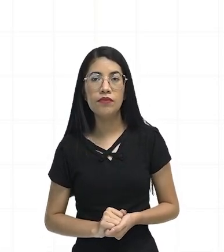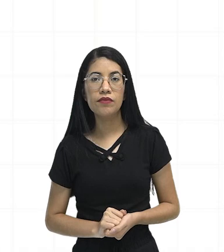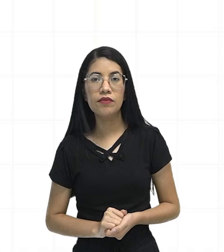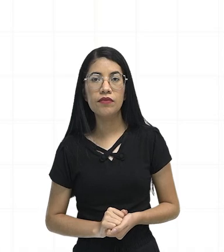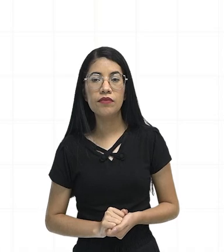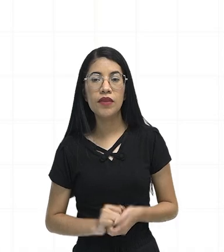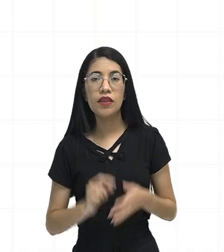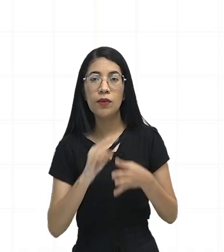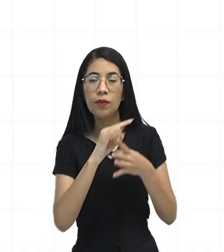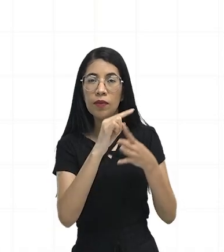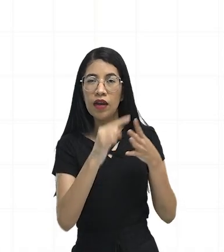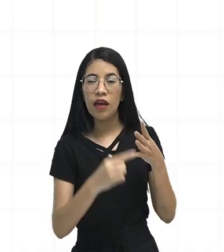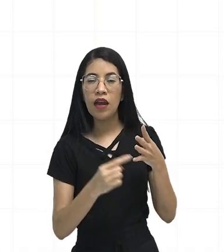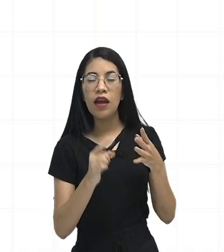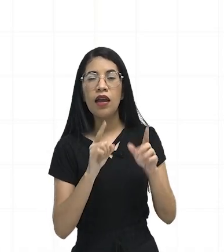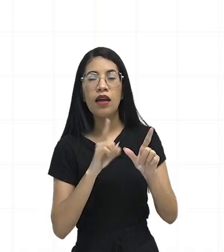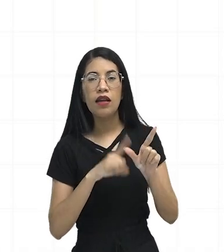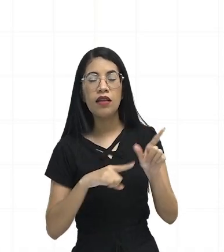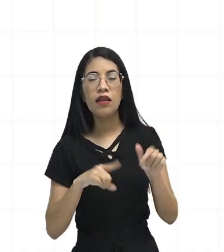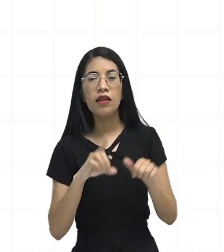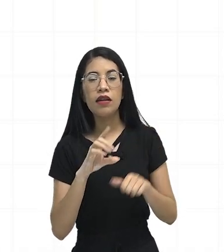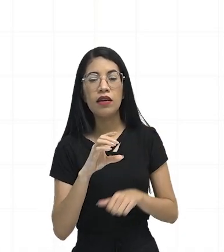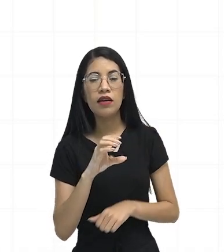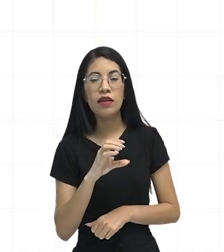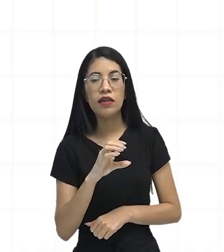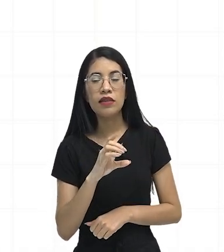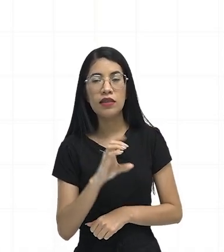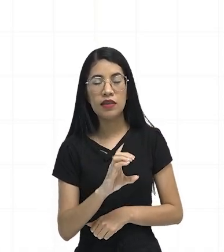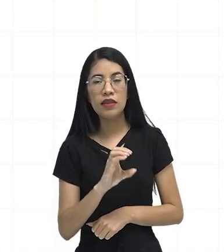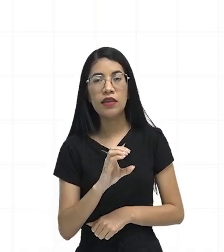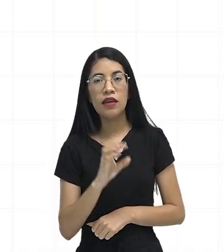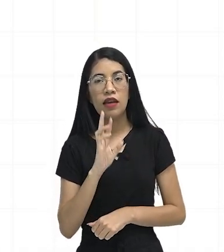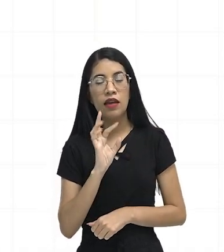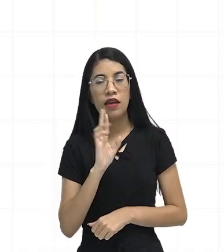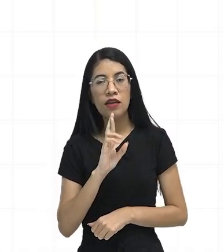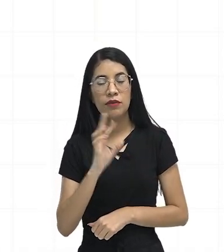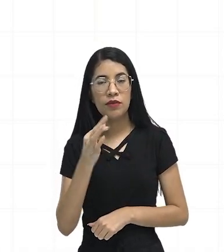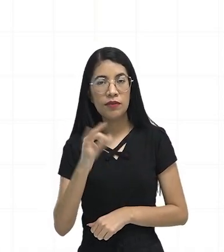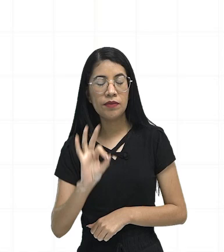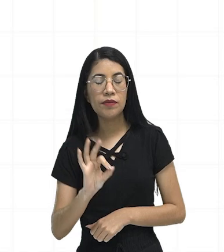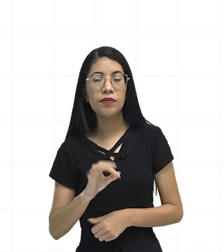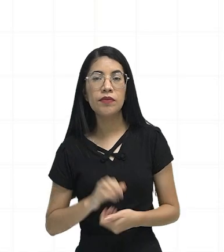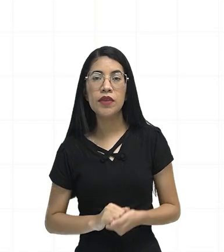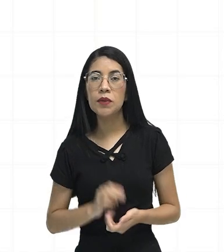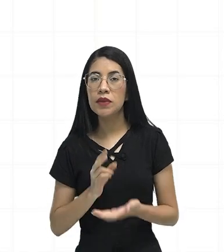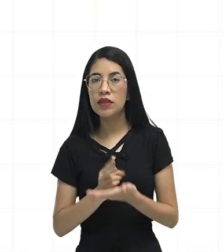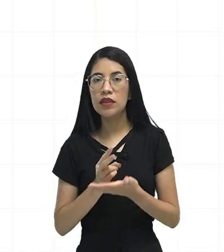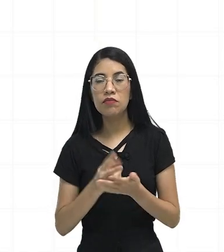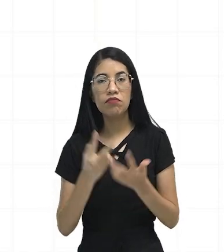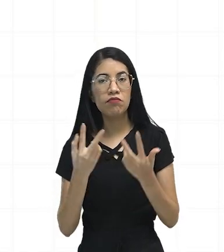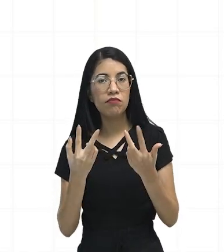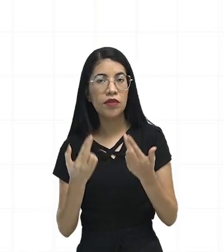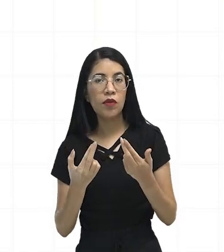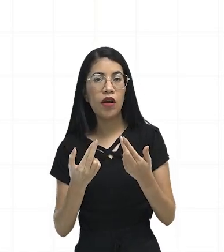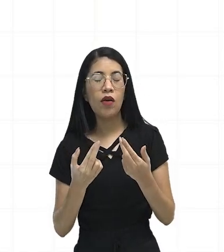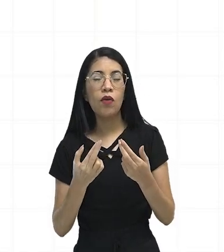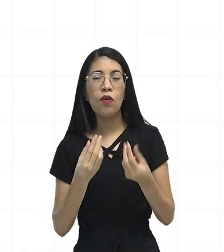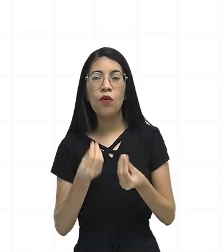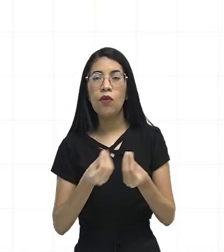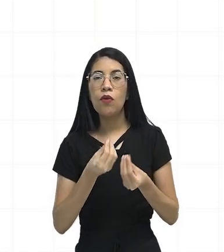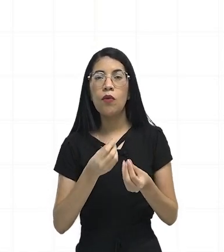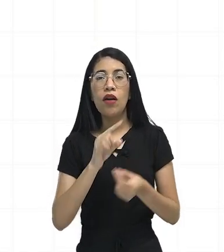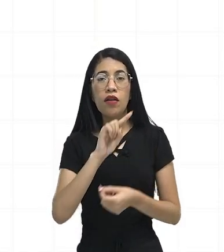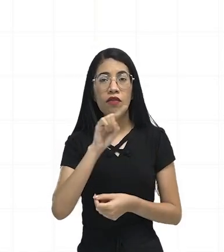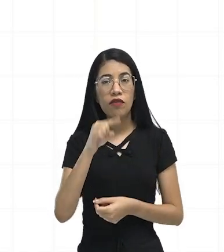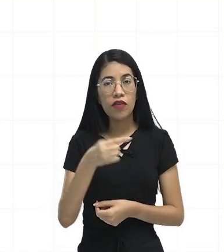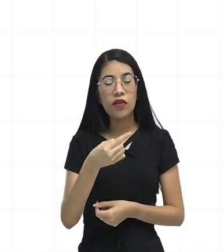0,035. Portanto, letra C é a resposta correta, tá? Sempre dessa forma, deslocando a vírgula